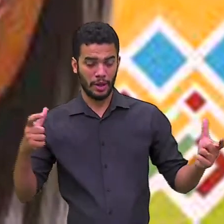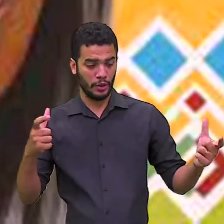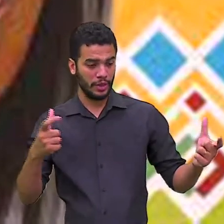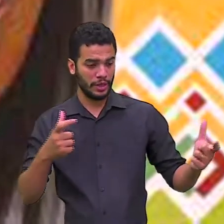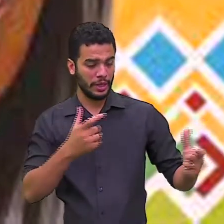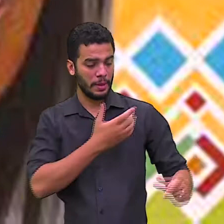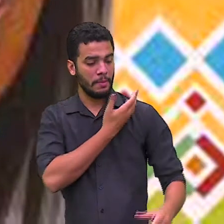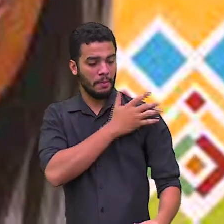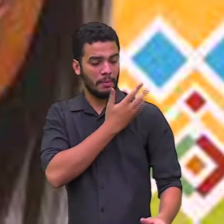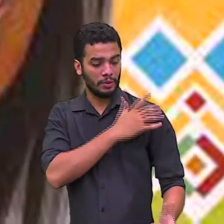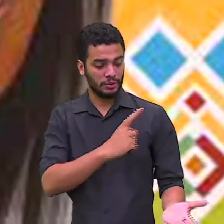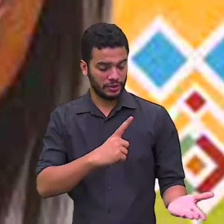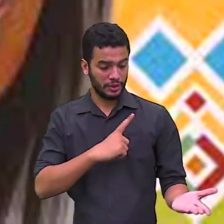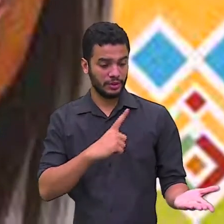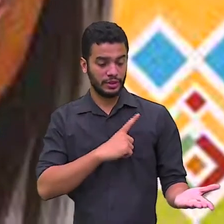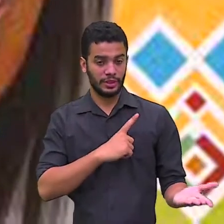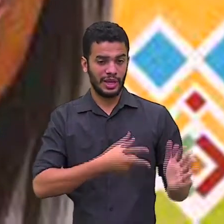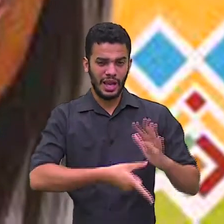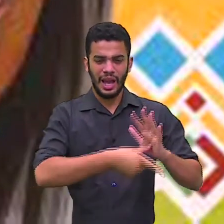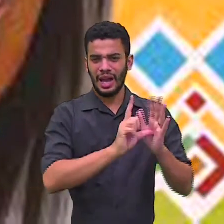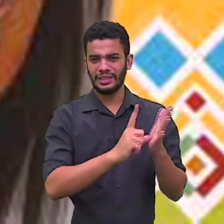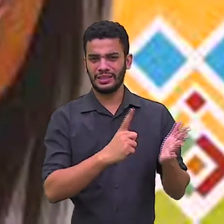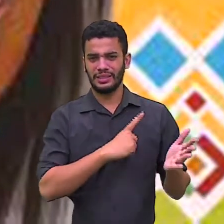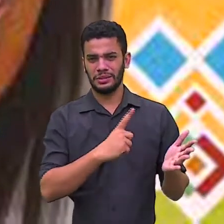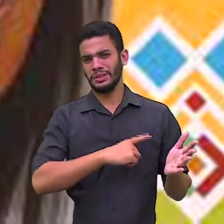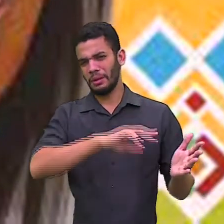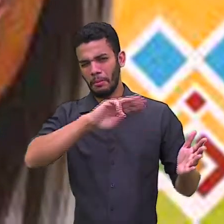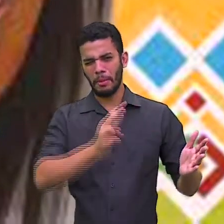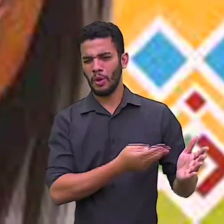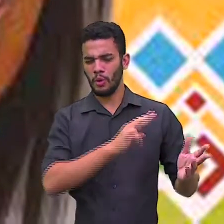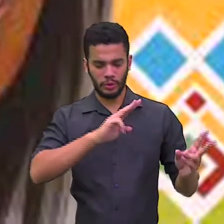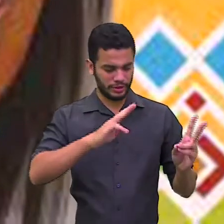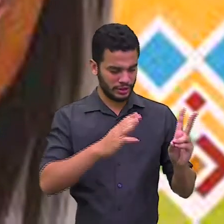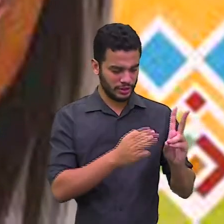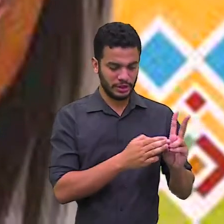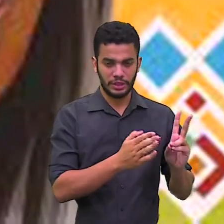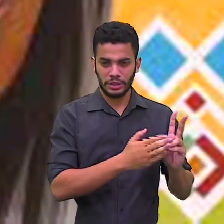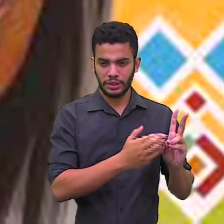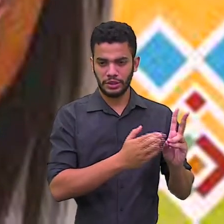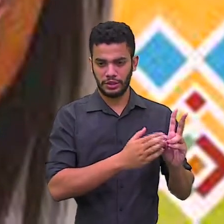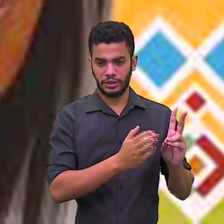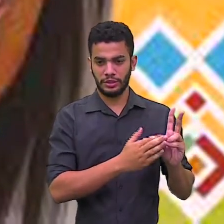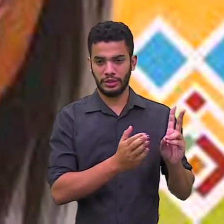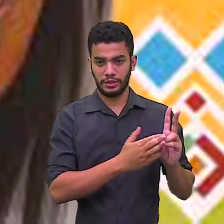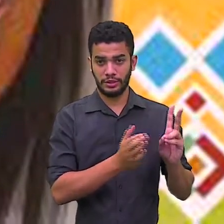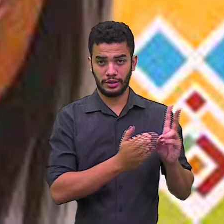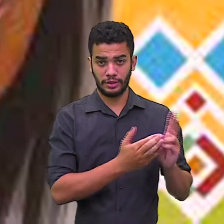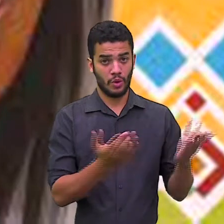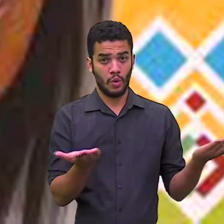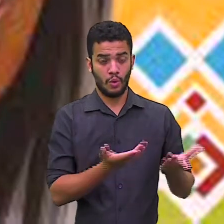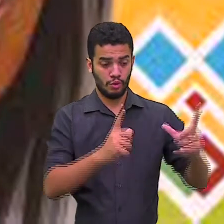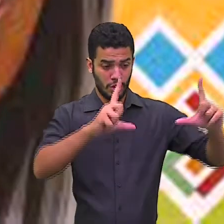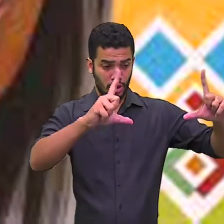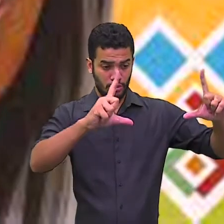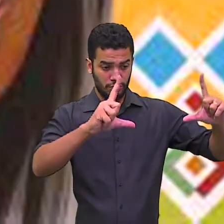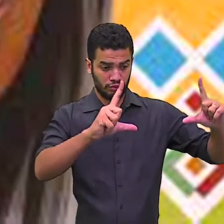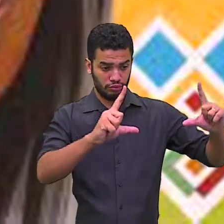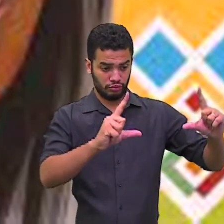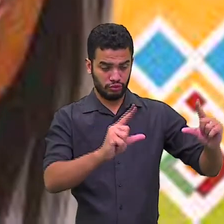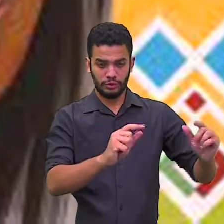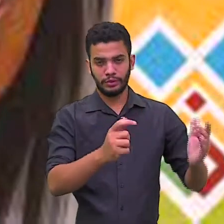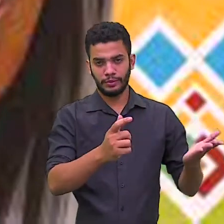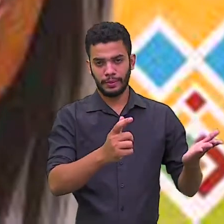a redução populacional desses povos, que de milhões de habitantes no século